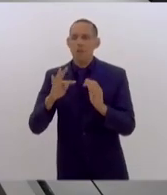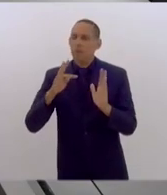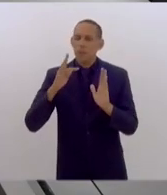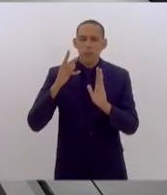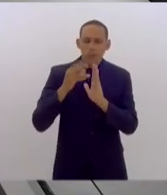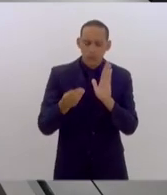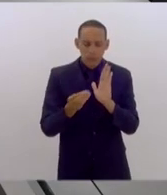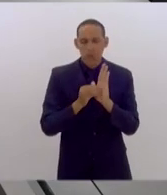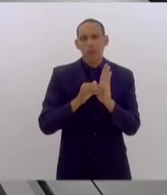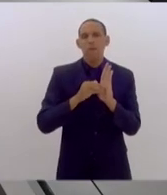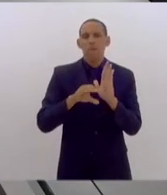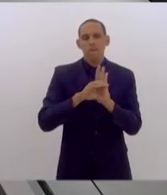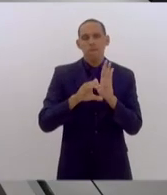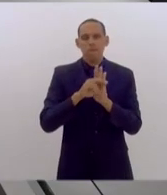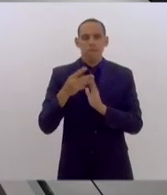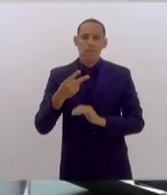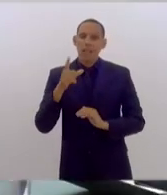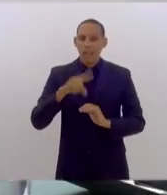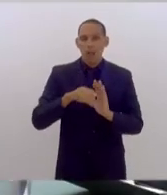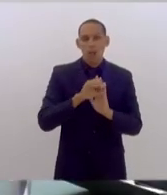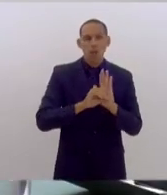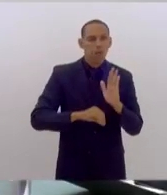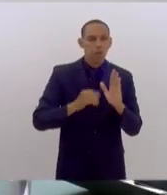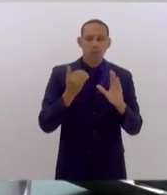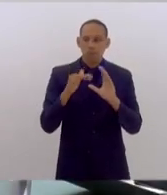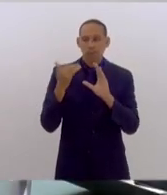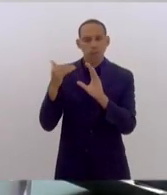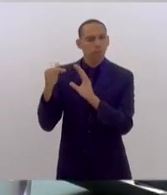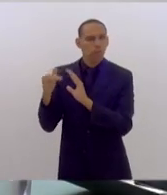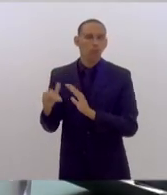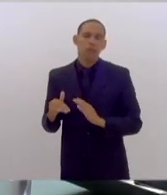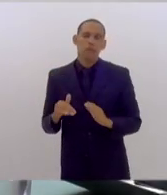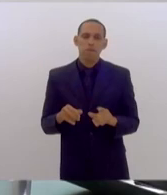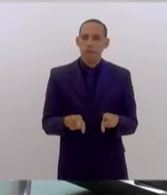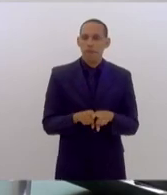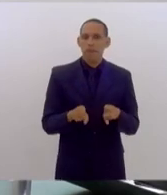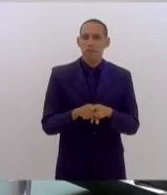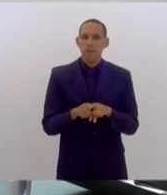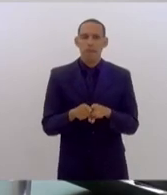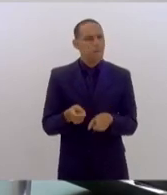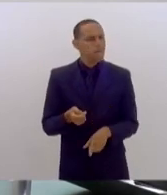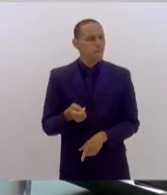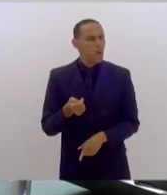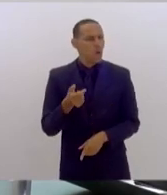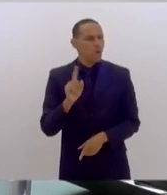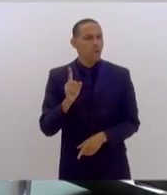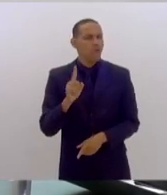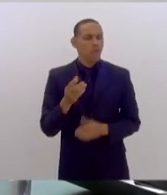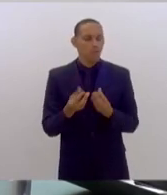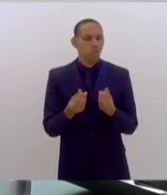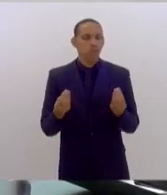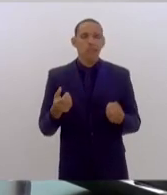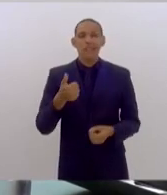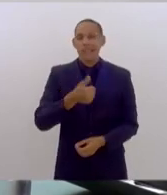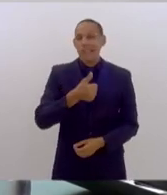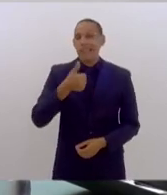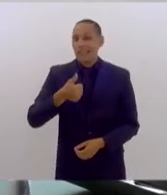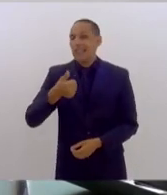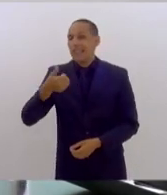né é todos os ofícios que foram expedidos fim e não foram poucos nós temos aqui